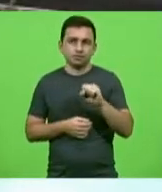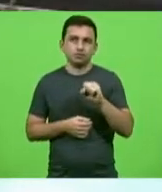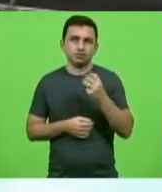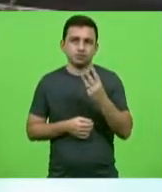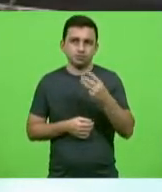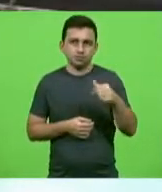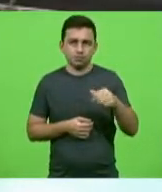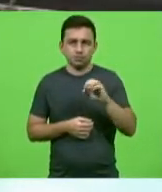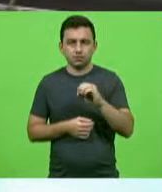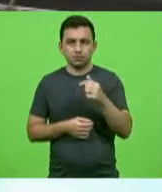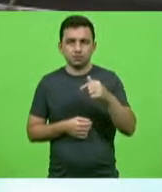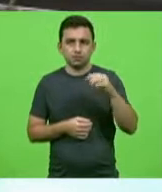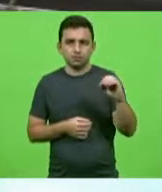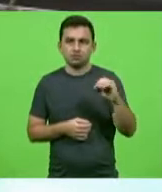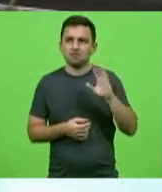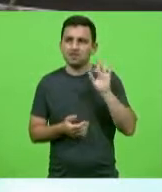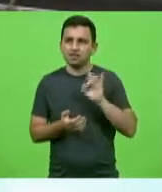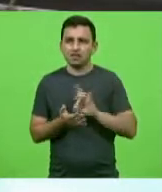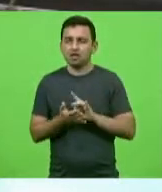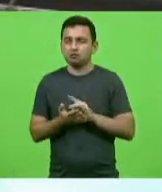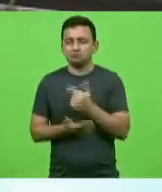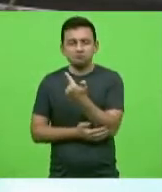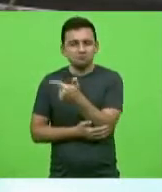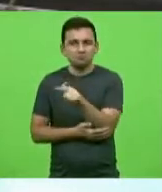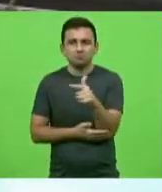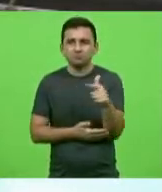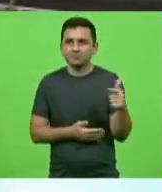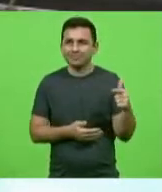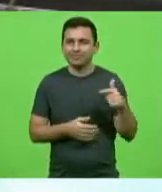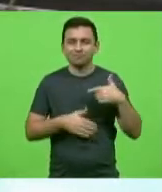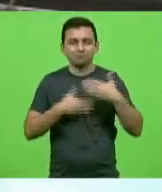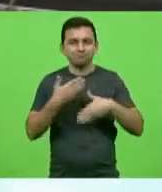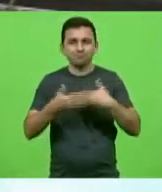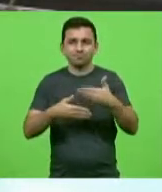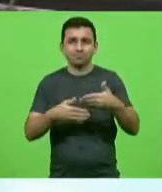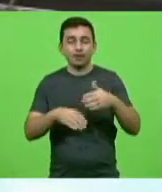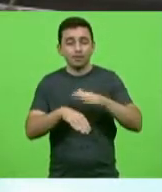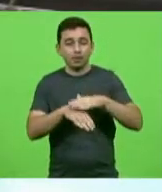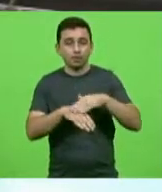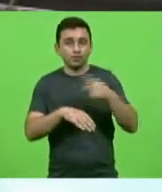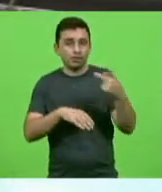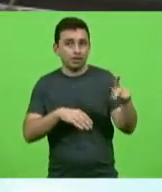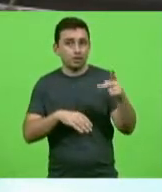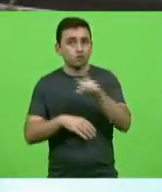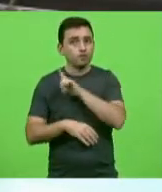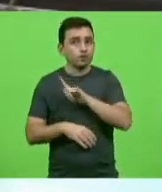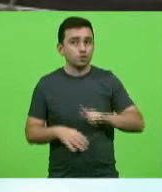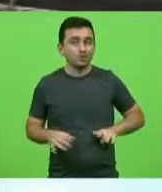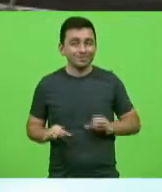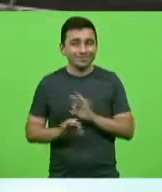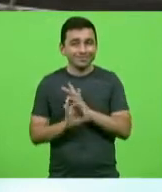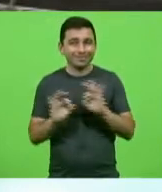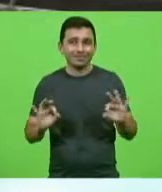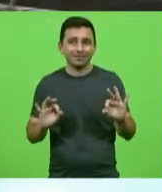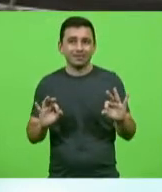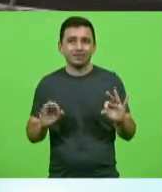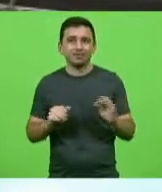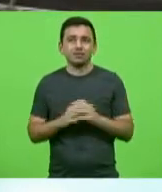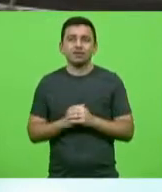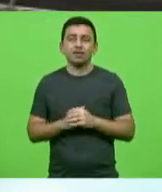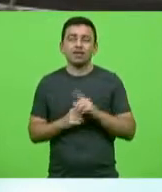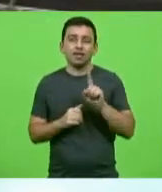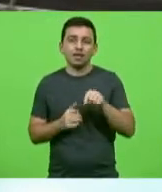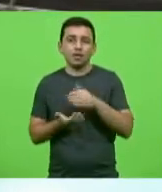CES 37070-2020, de fato, não teve tramitação no gabinete do governador do Estado, sendo o